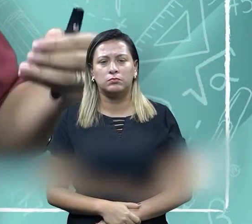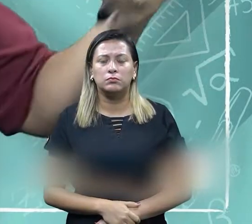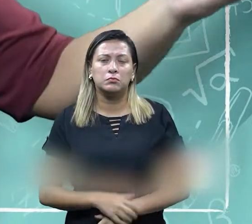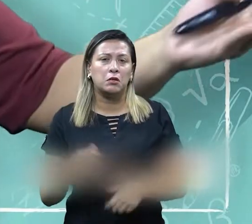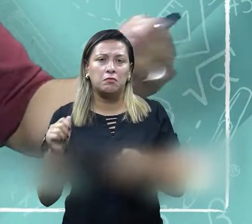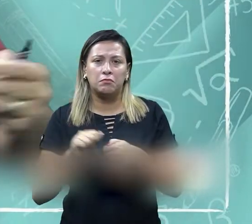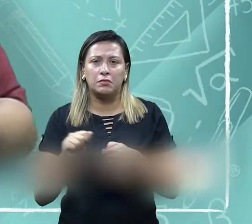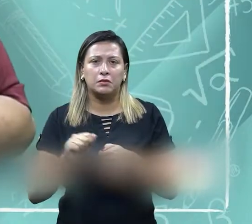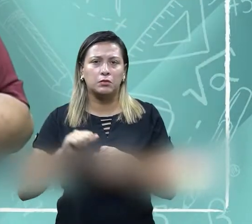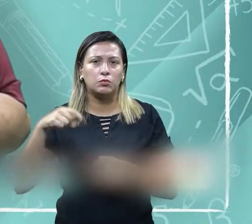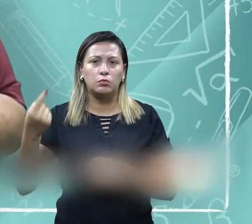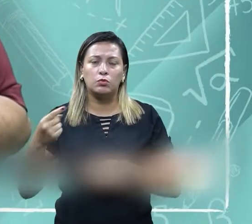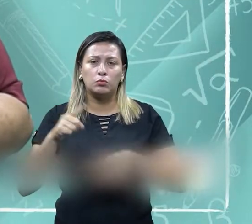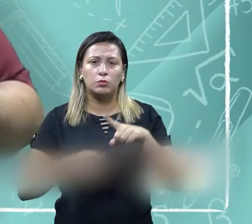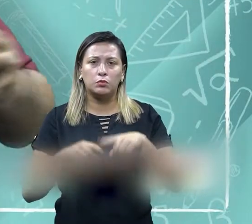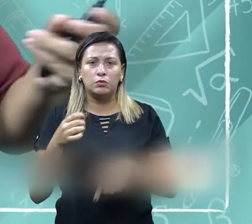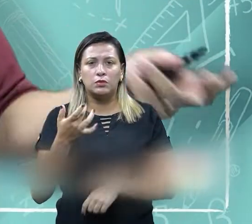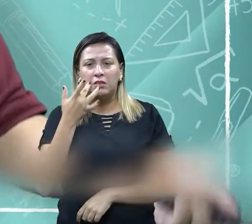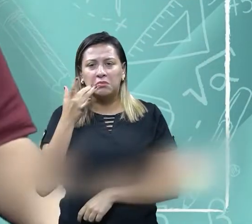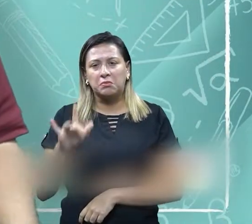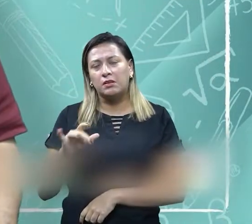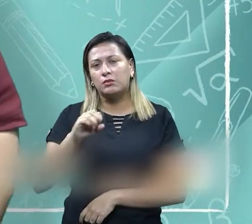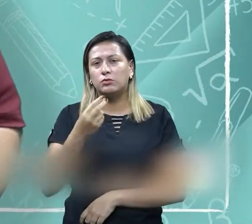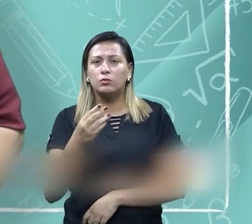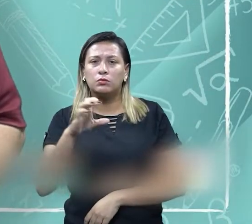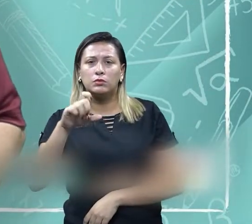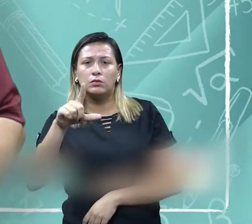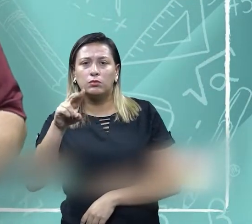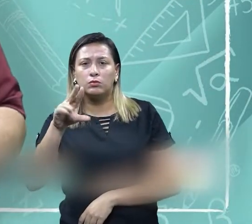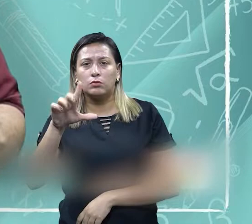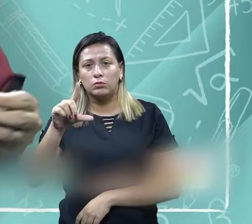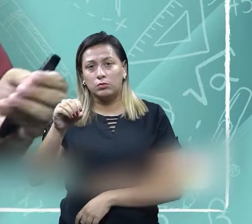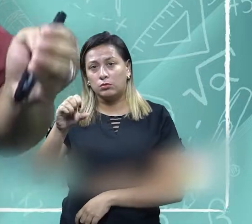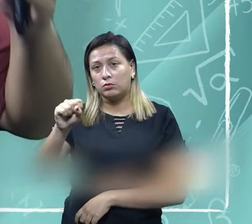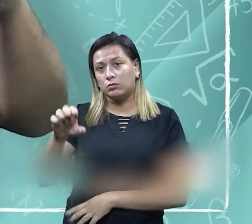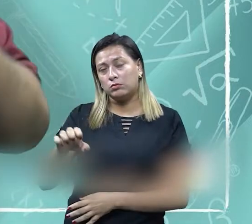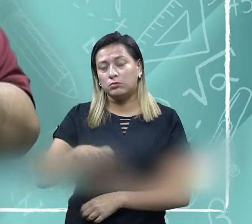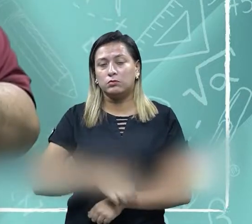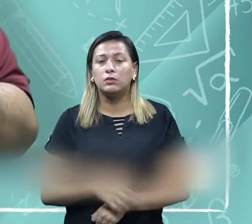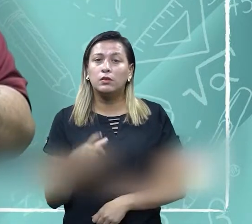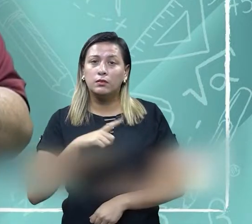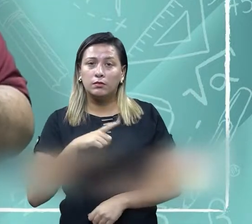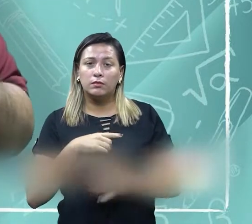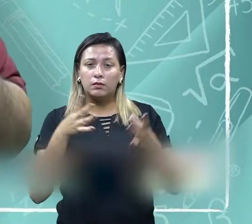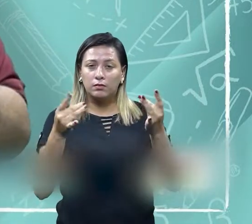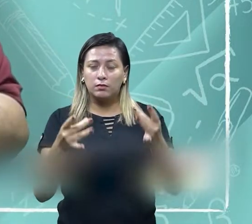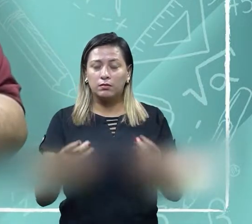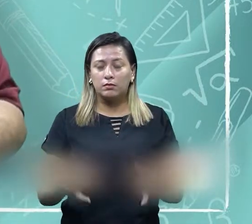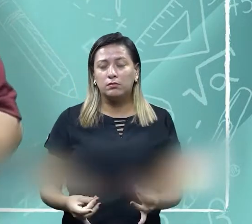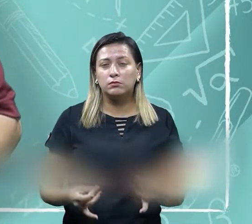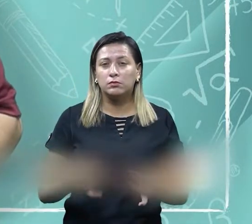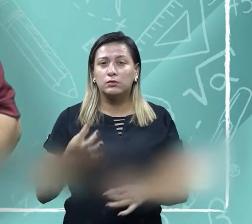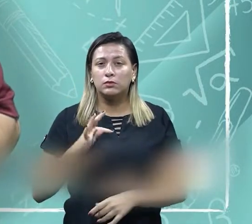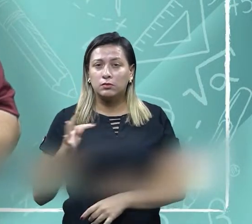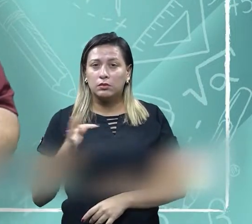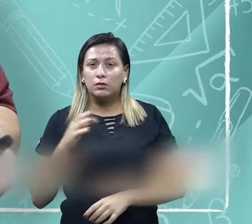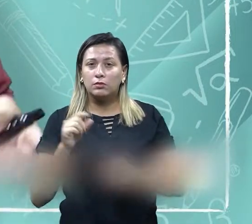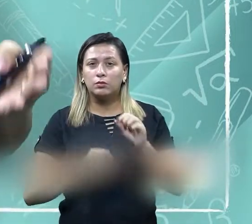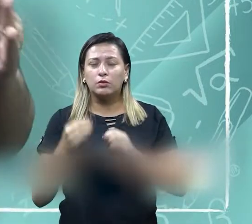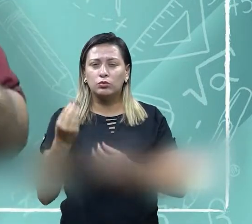matéria para produção, se é plástico, se é celulose. Então, e aí vem as especificações técnicas para armazenagem,